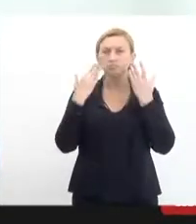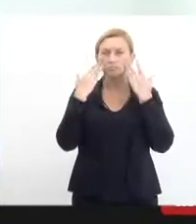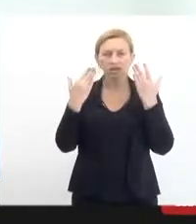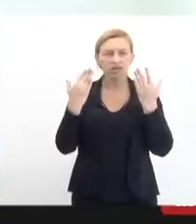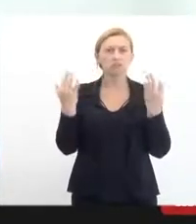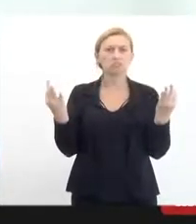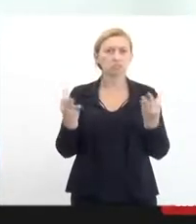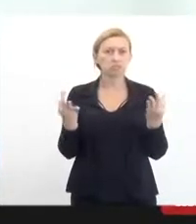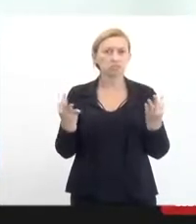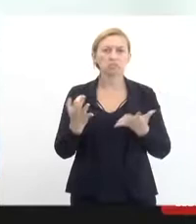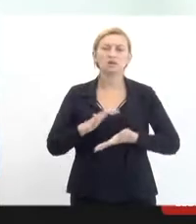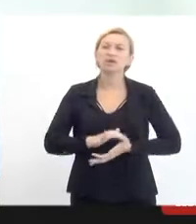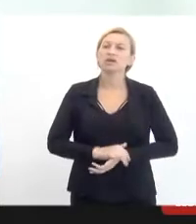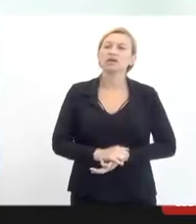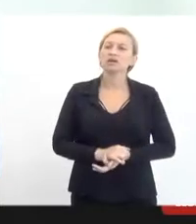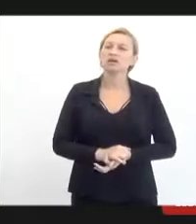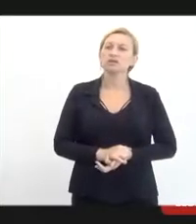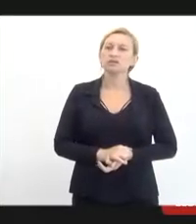elucidativa.